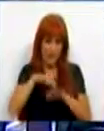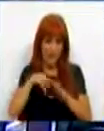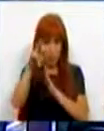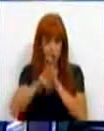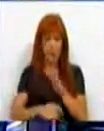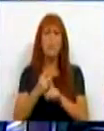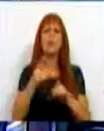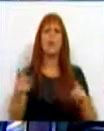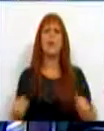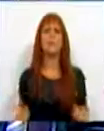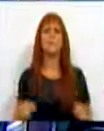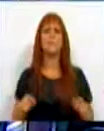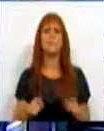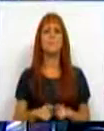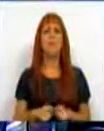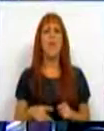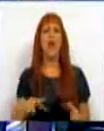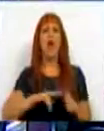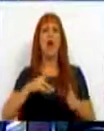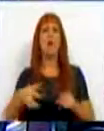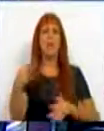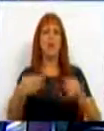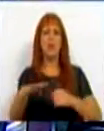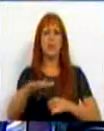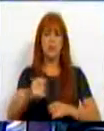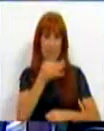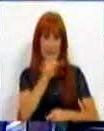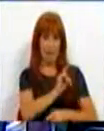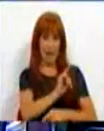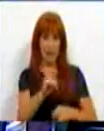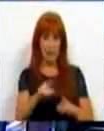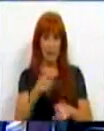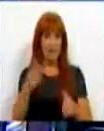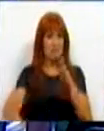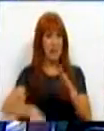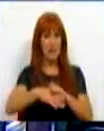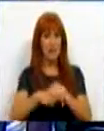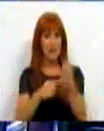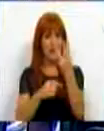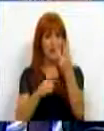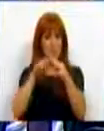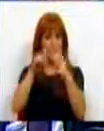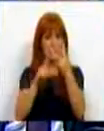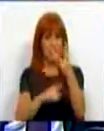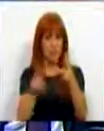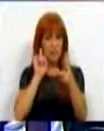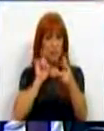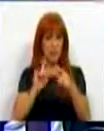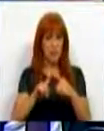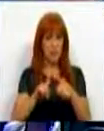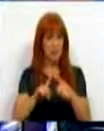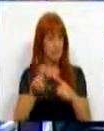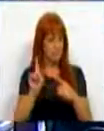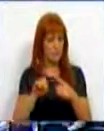Porque a reforma judiciária de que falam partiu de três elementos essenciais.